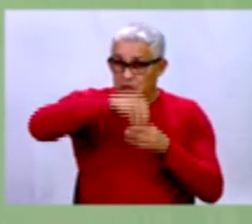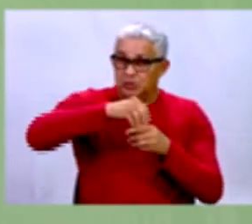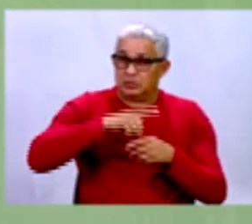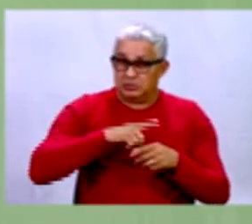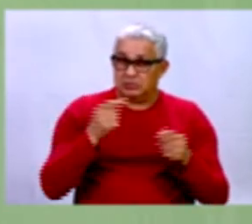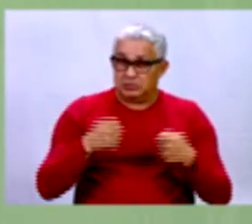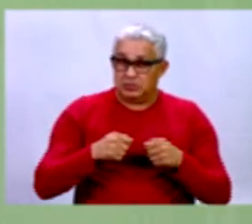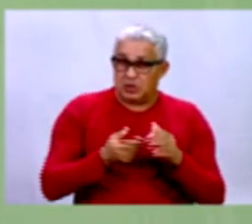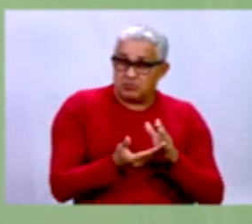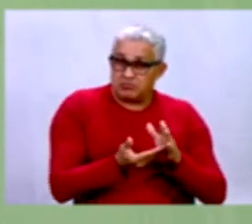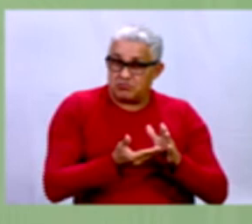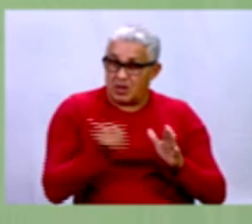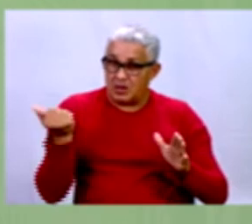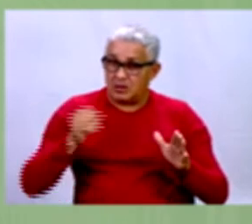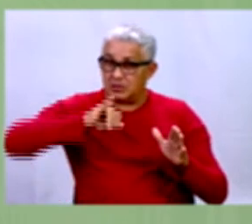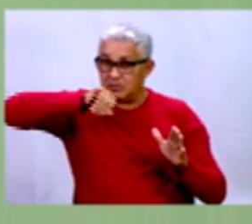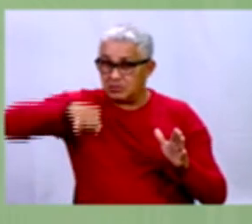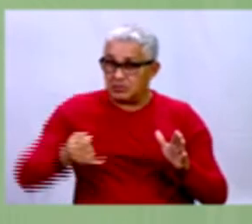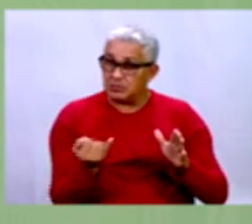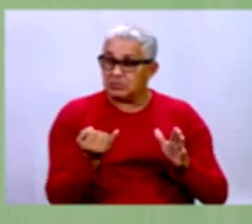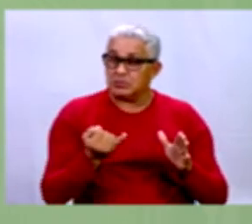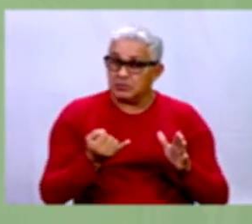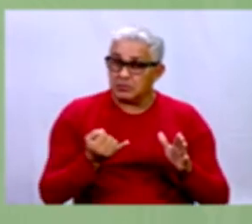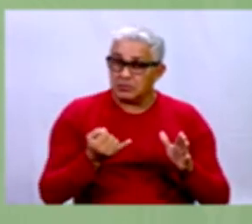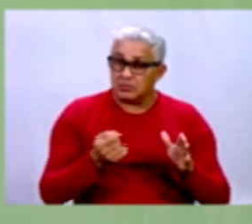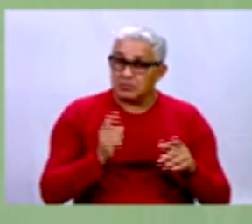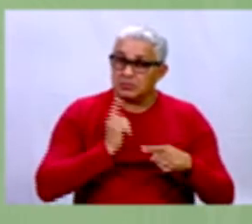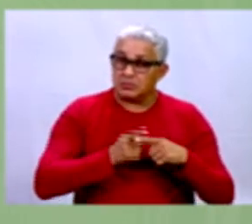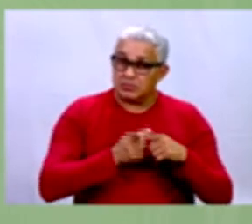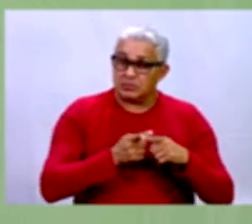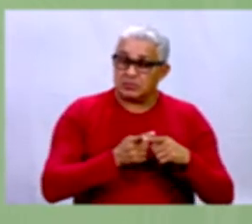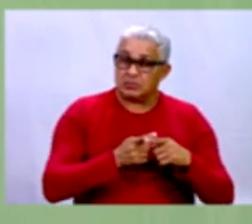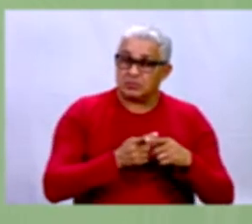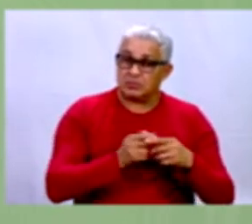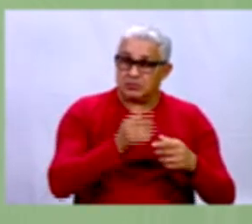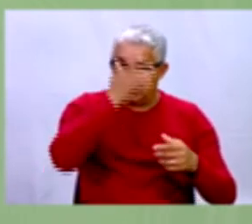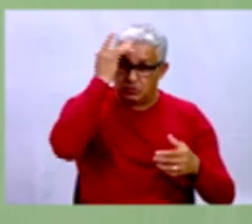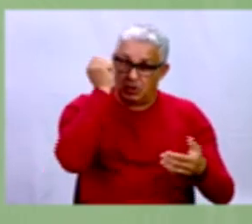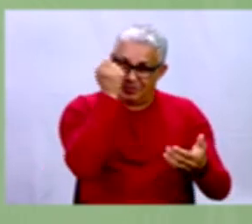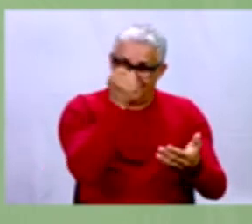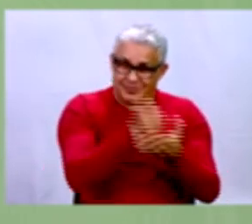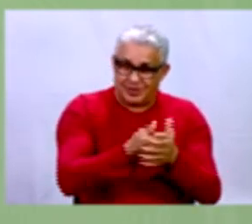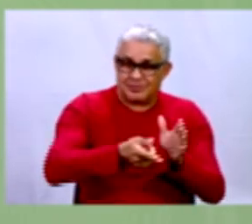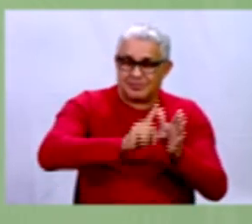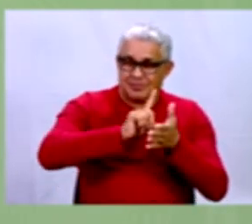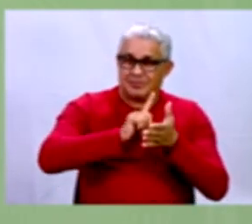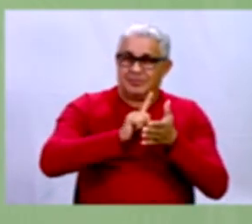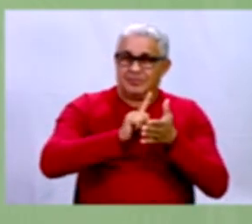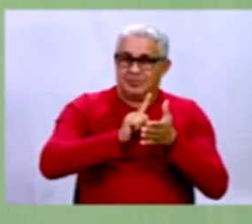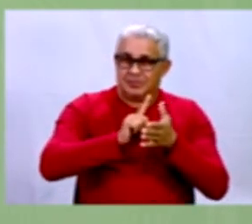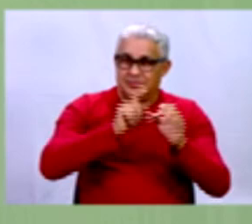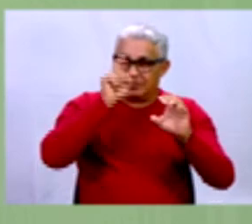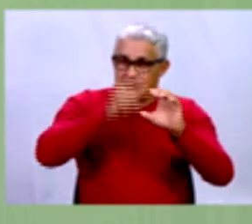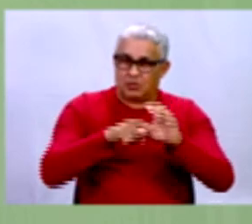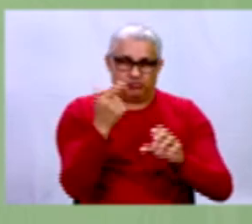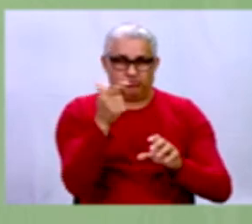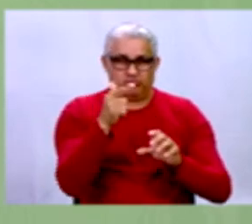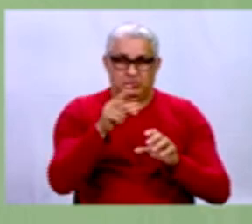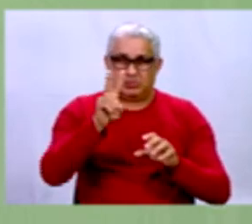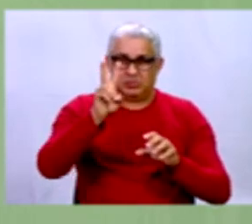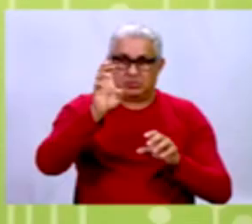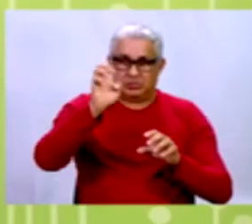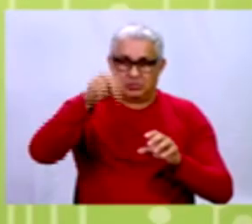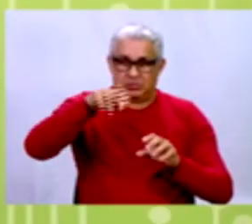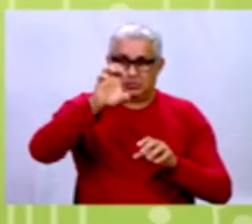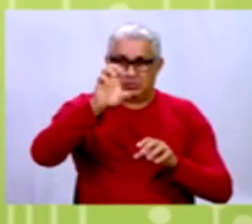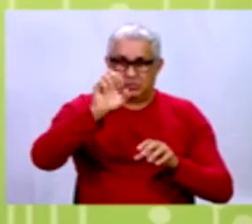ser retirados, né? Tendo em vista que o comprador anteciparia o pagamento de uma dívida que ainda não venceu. Se você comprou em